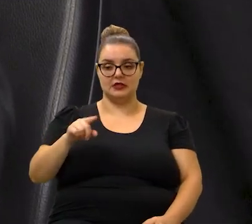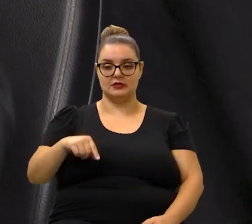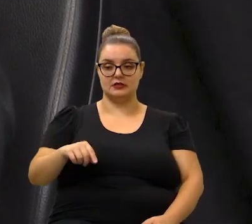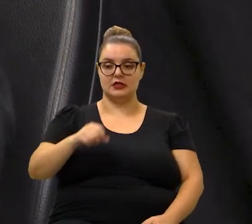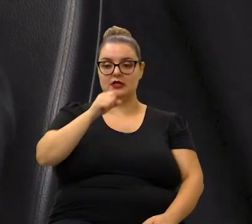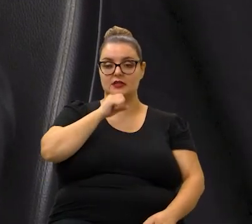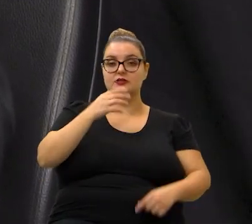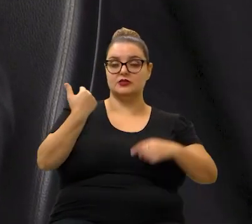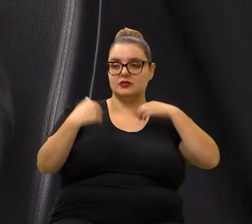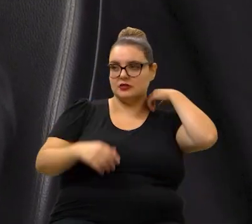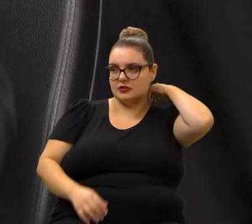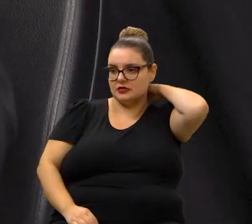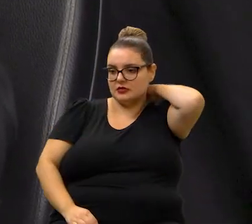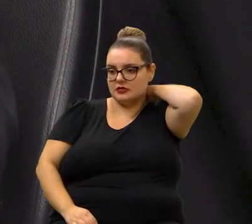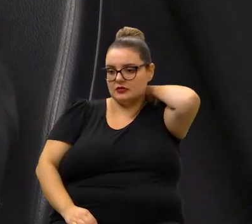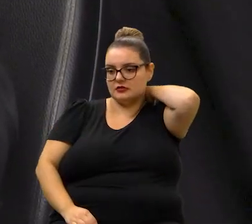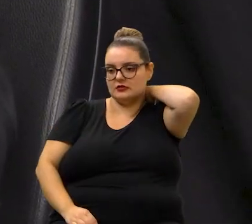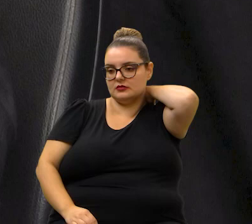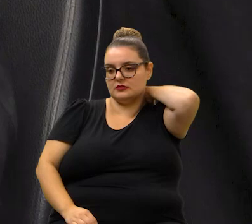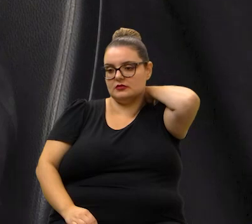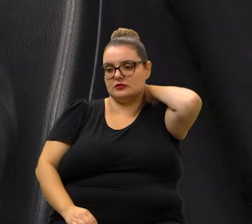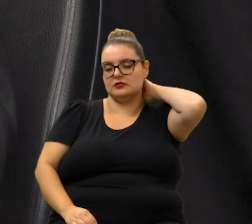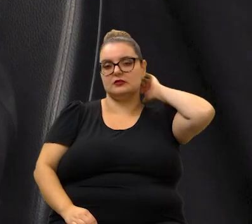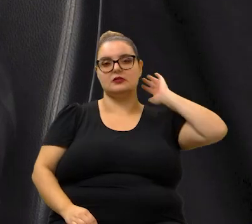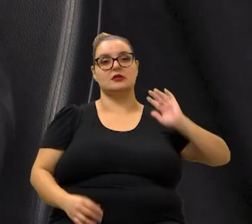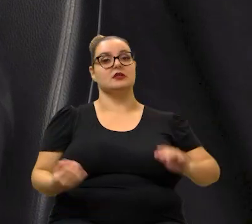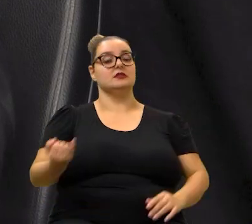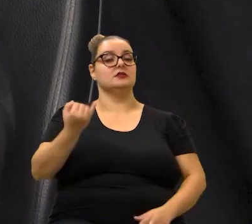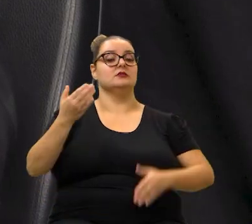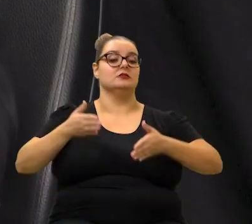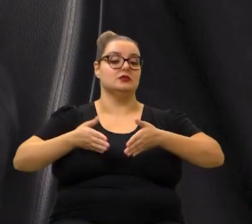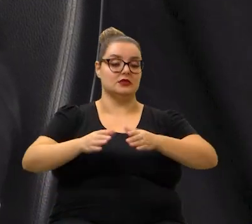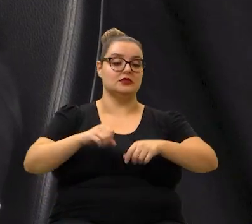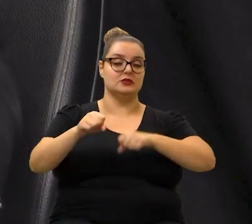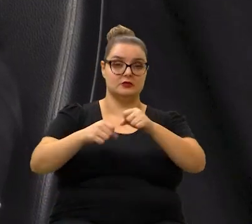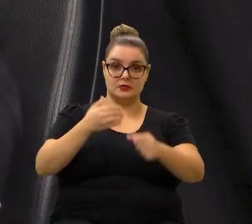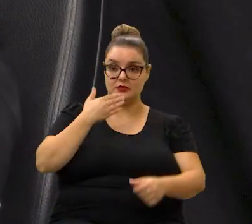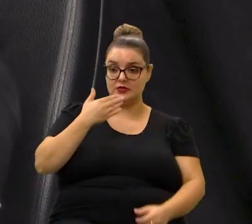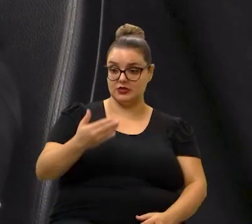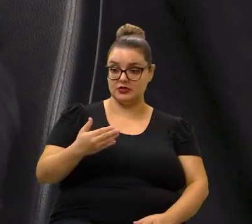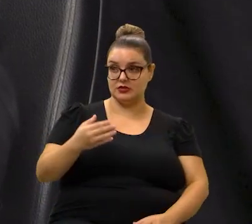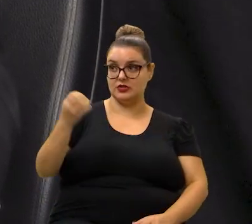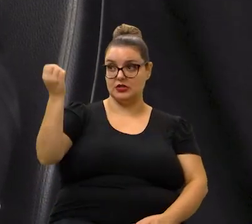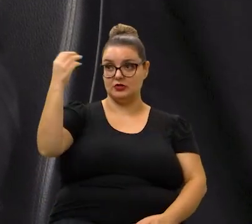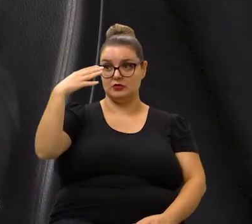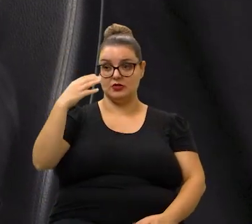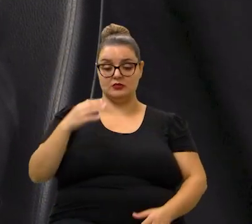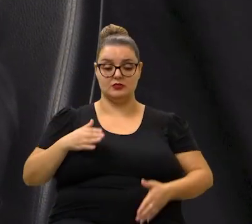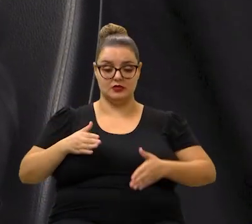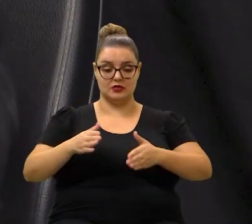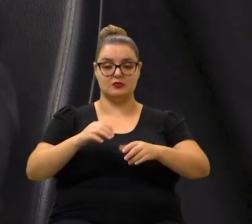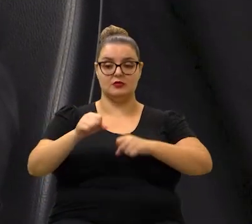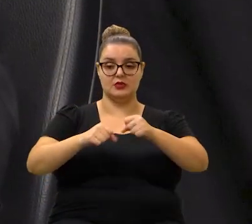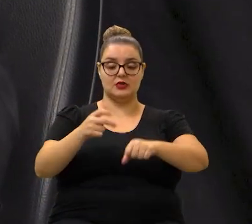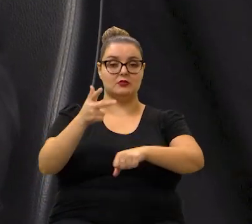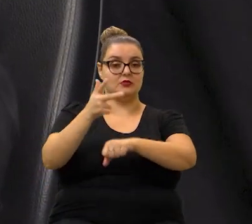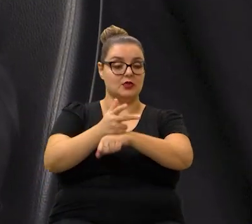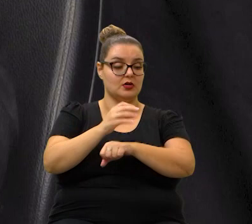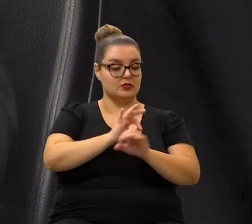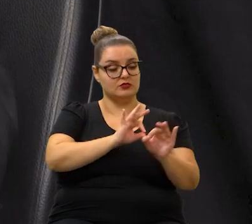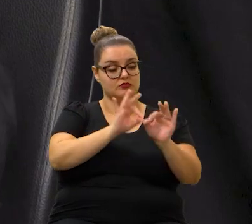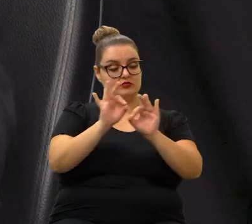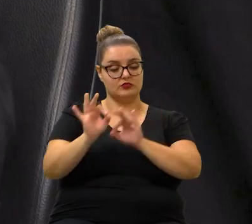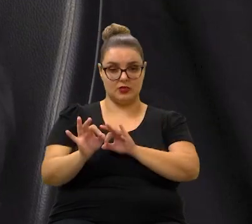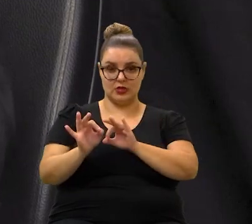antiga mercedes-benz essa ciclovia tão importante já solicitei também iluminação pra ciclovia câmeras de